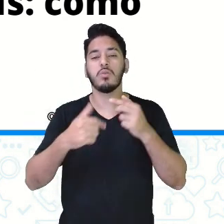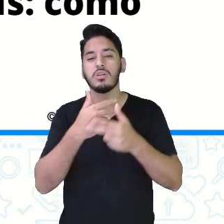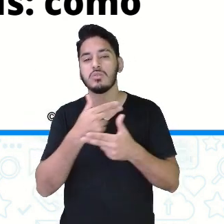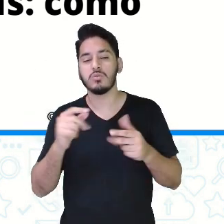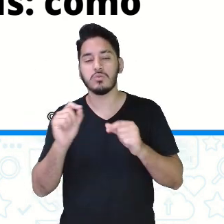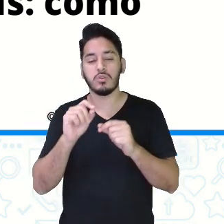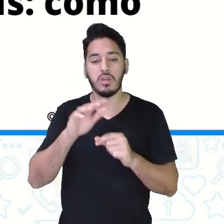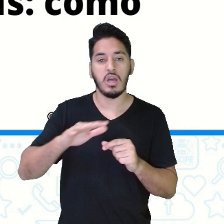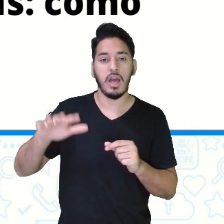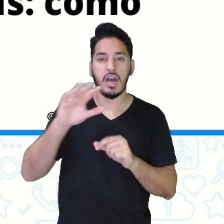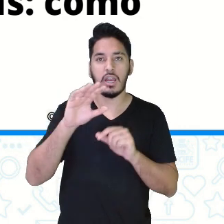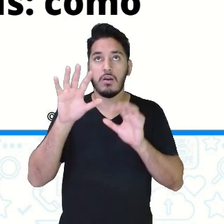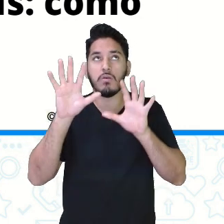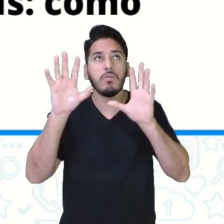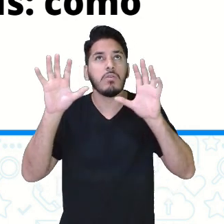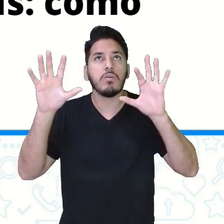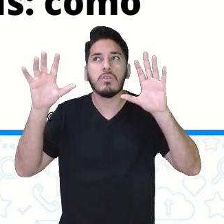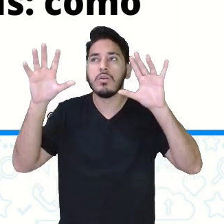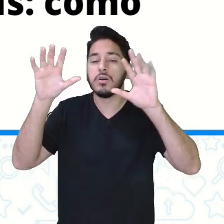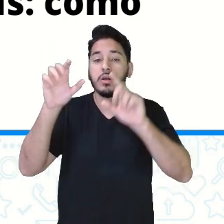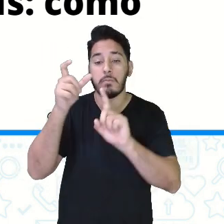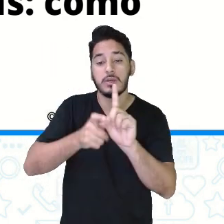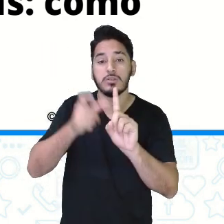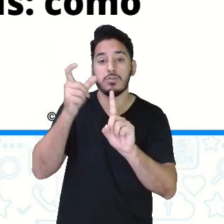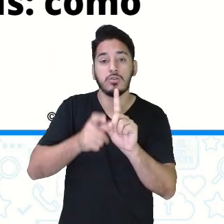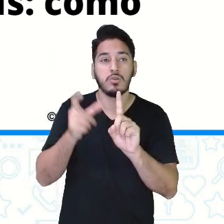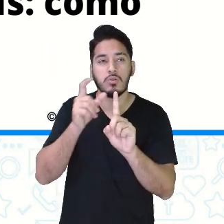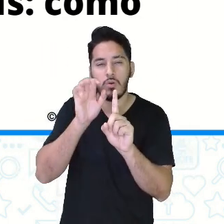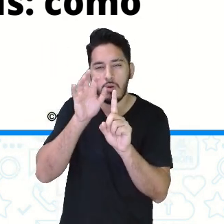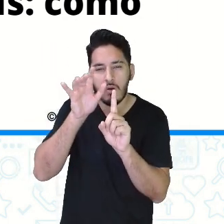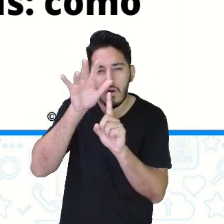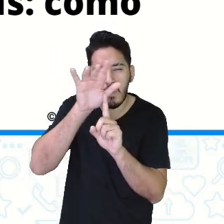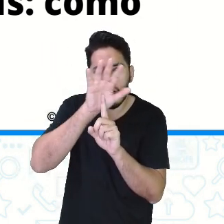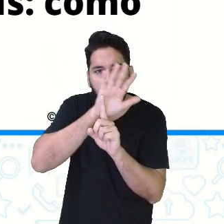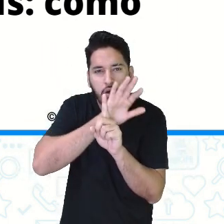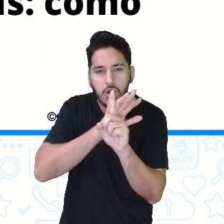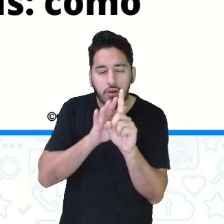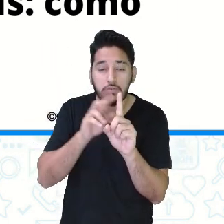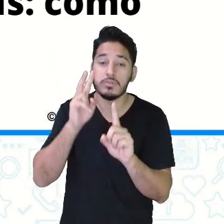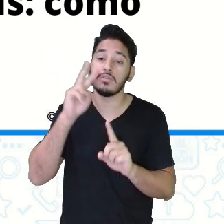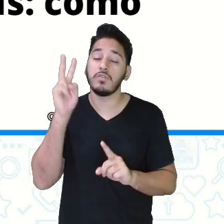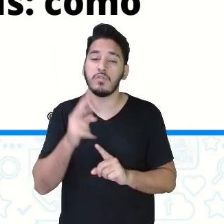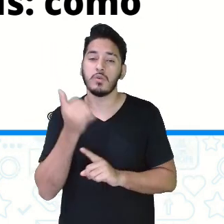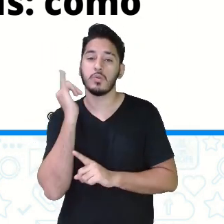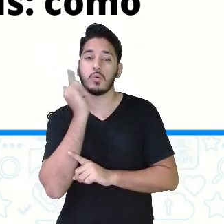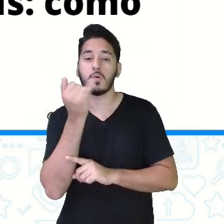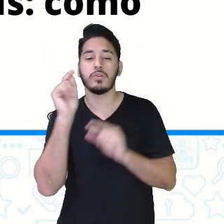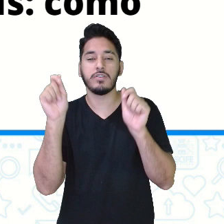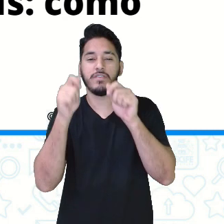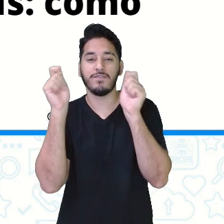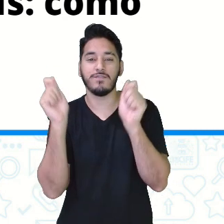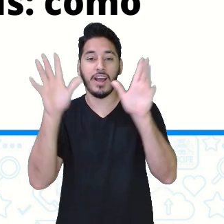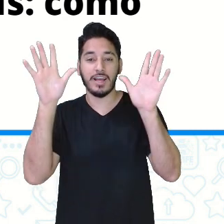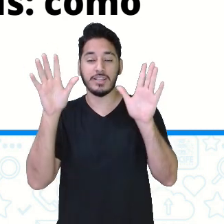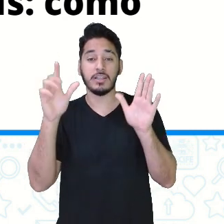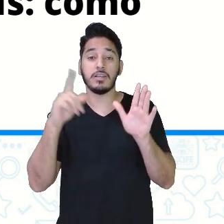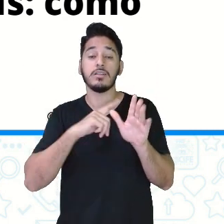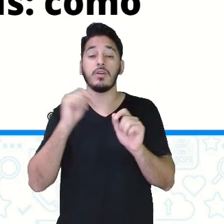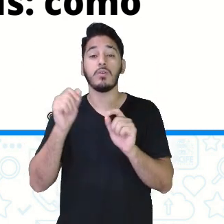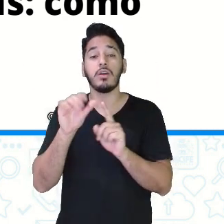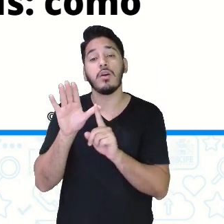como cenários sombrios e personagens misteriosos. Vocês viram que nos contos de fadas, o nome já diz, né? Nós temos o